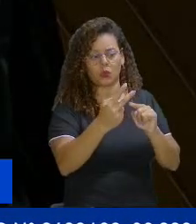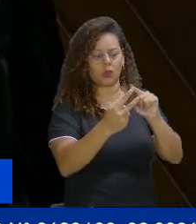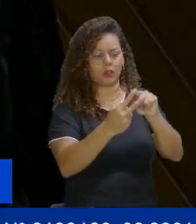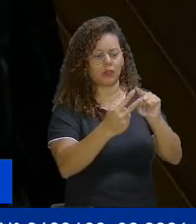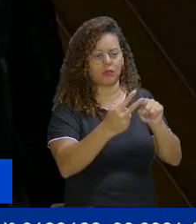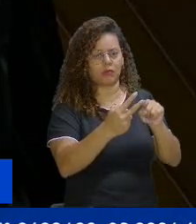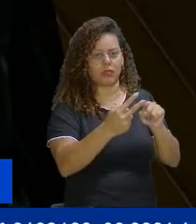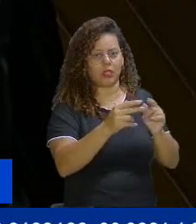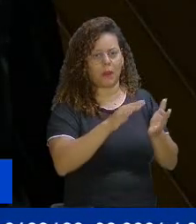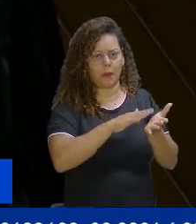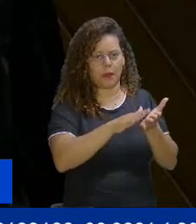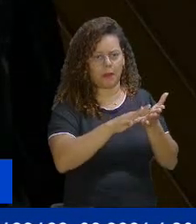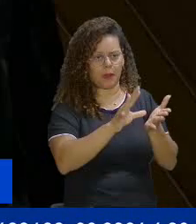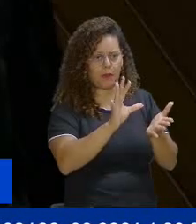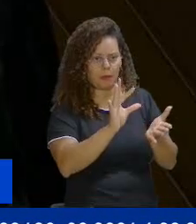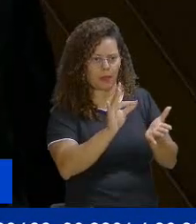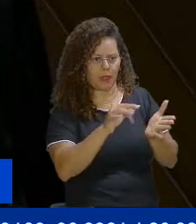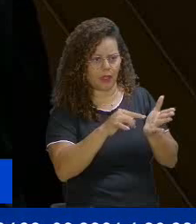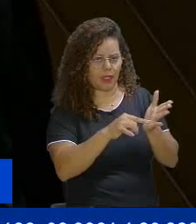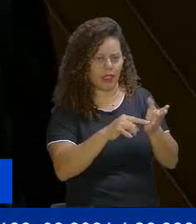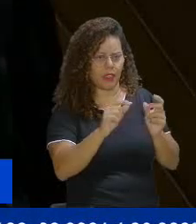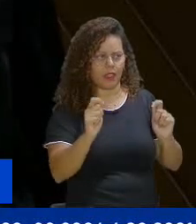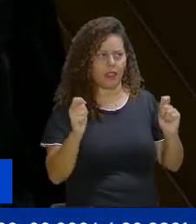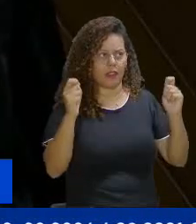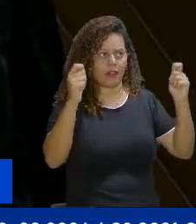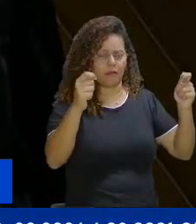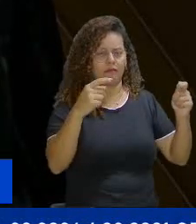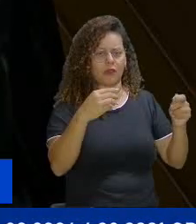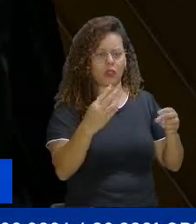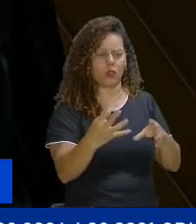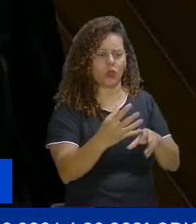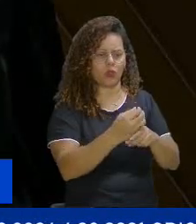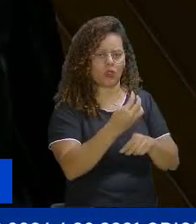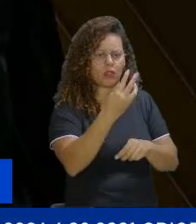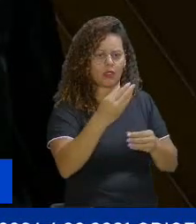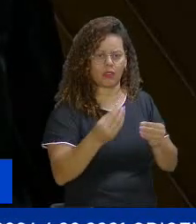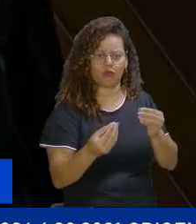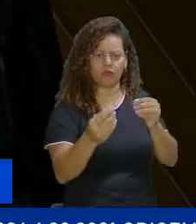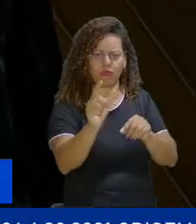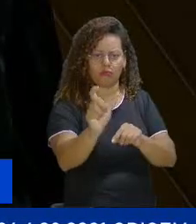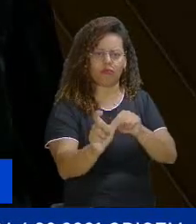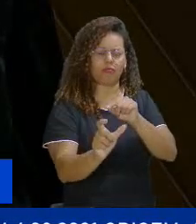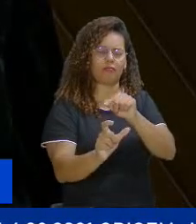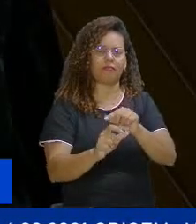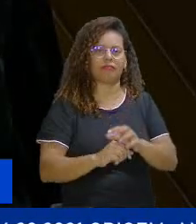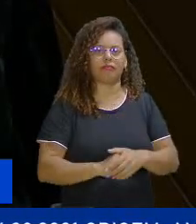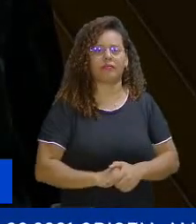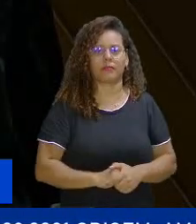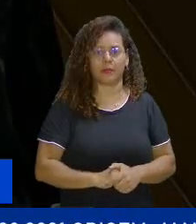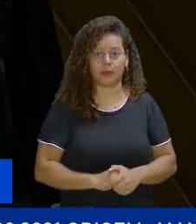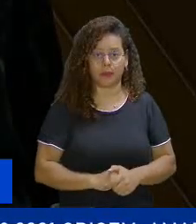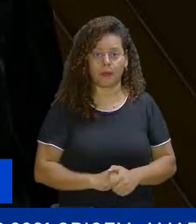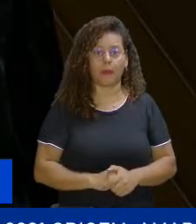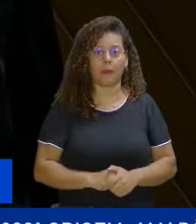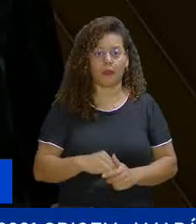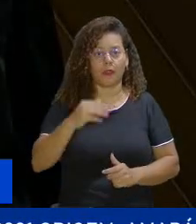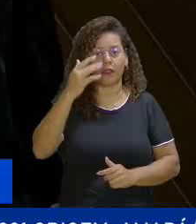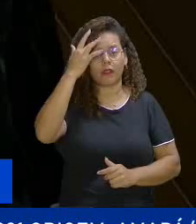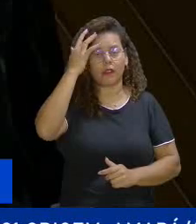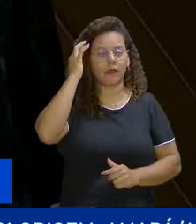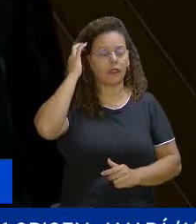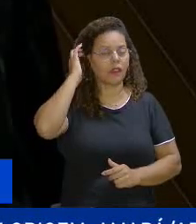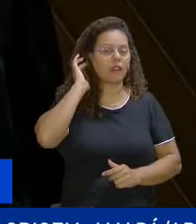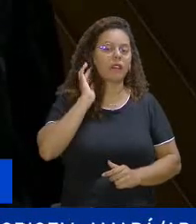santinho, praguinha e cartaz. Considerada dessa forma, a quantidade de itens acima listados torna-se menor do que